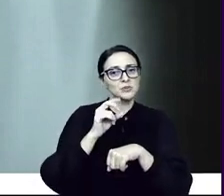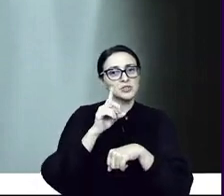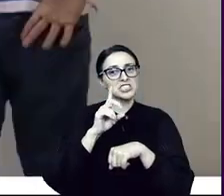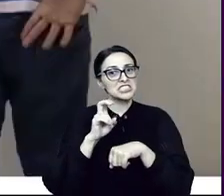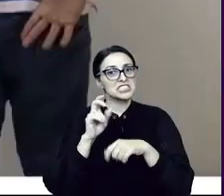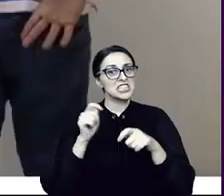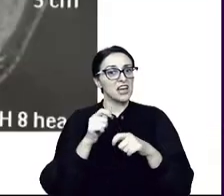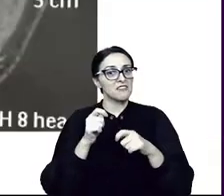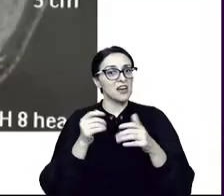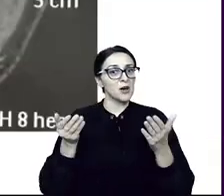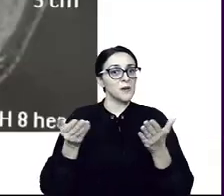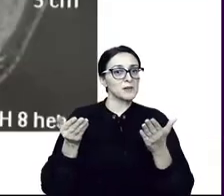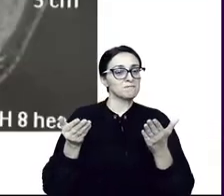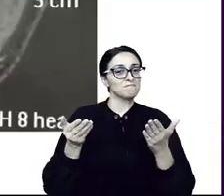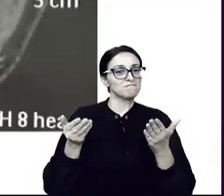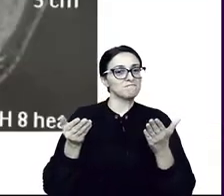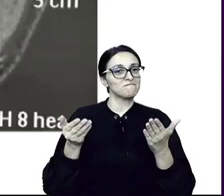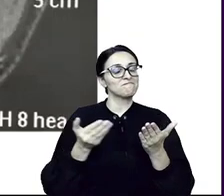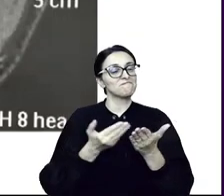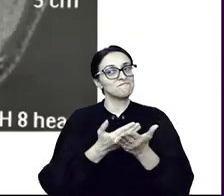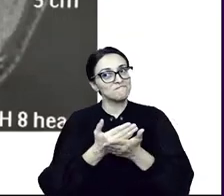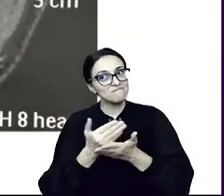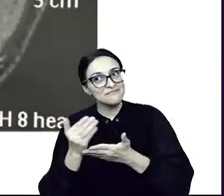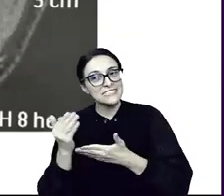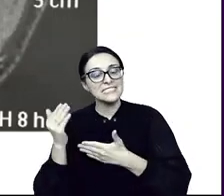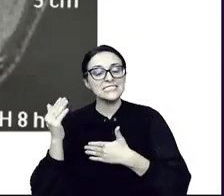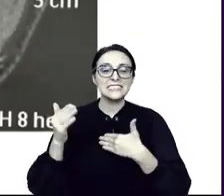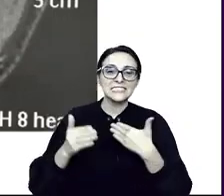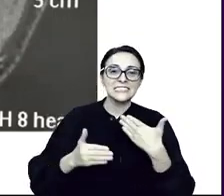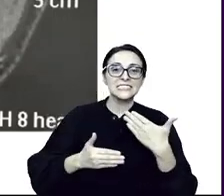Agora já começa a